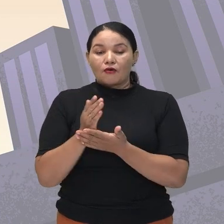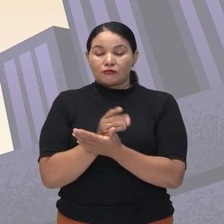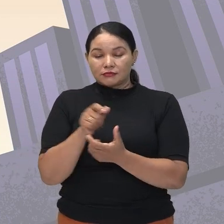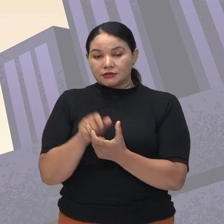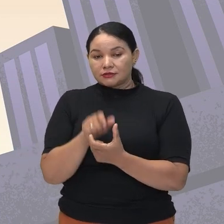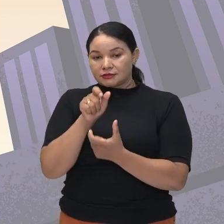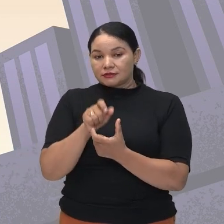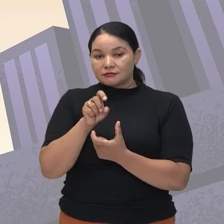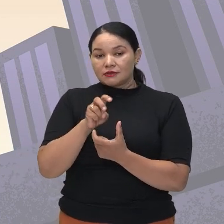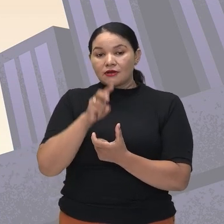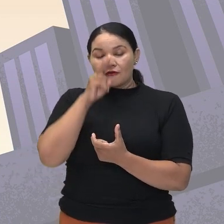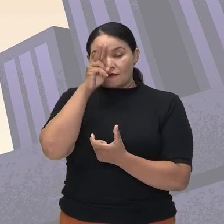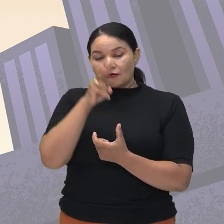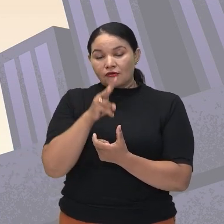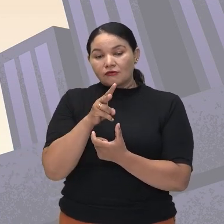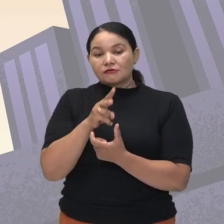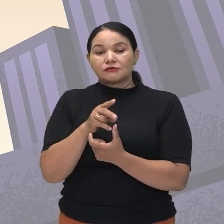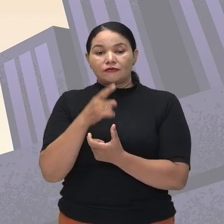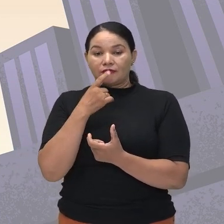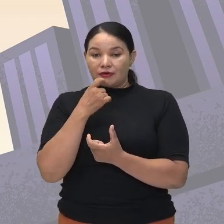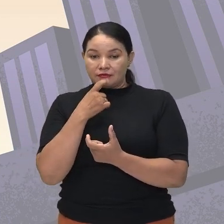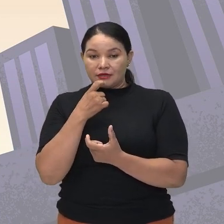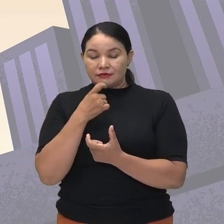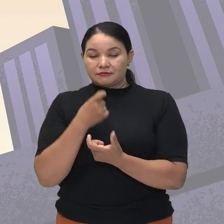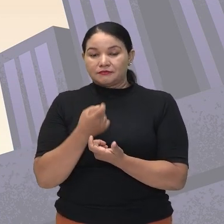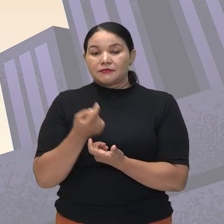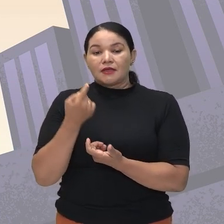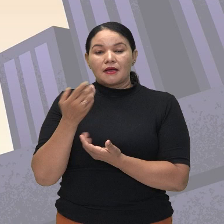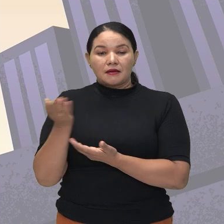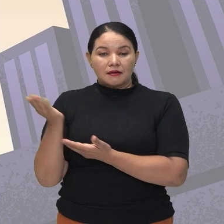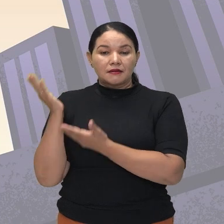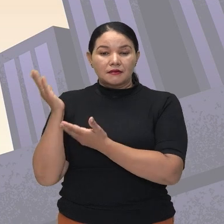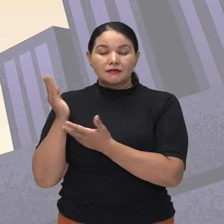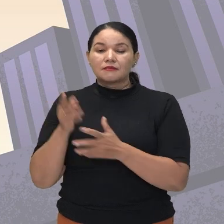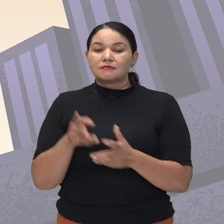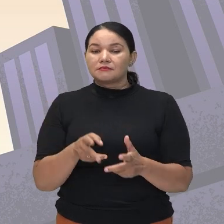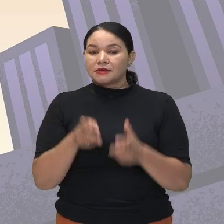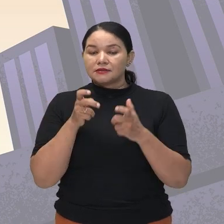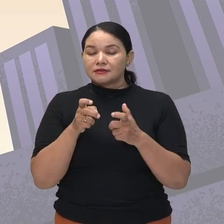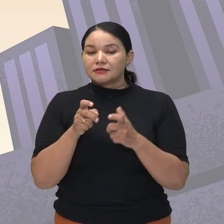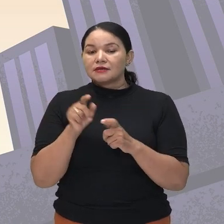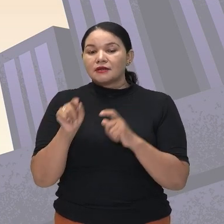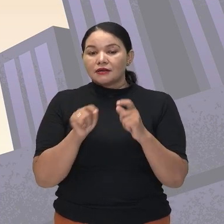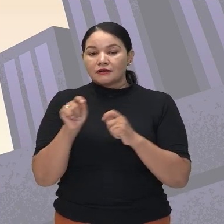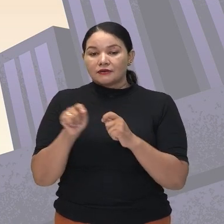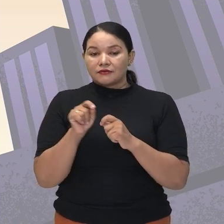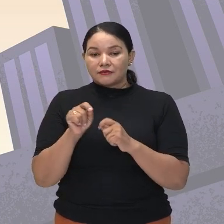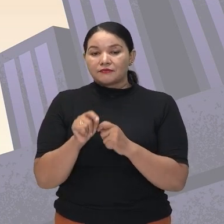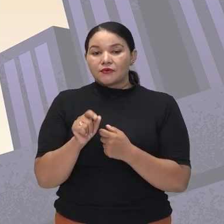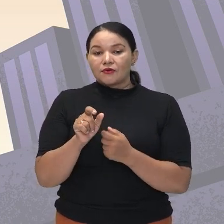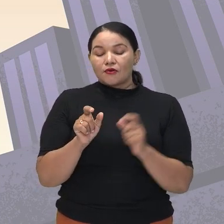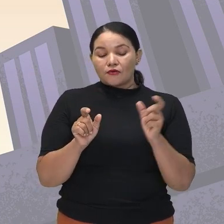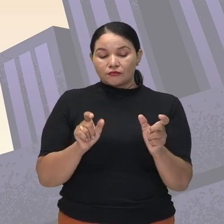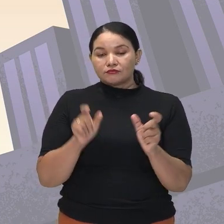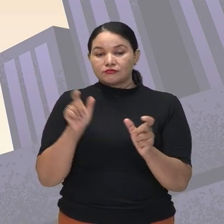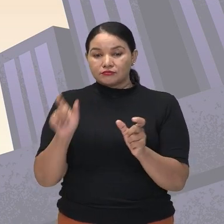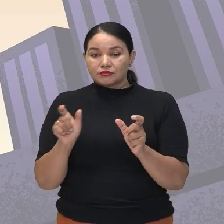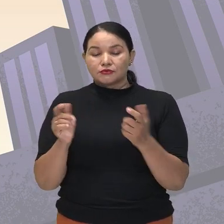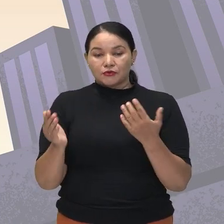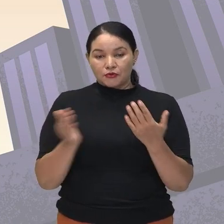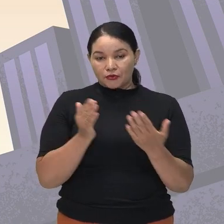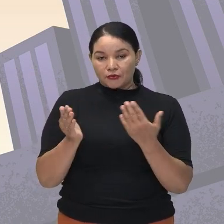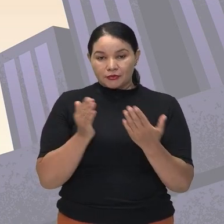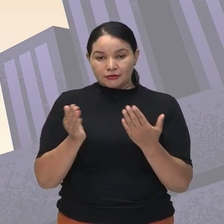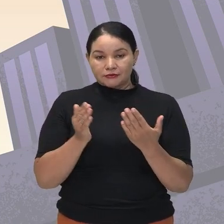ao lado nós temos espanhol. E outras sílabas também estão destacadas. Vamos fazer aqui uma comparação.